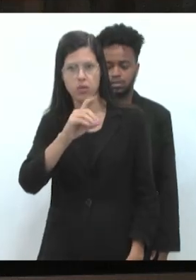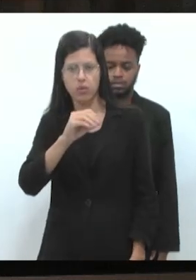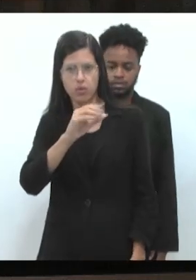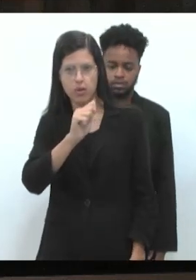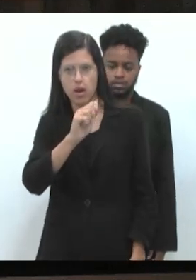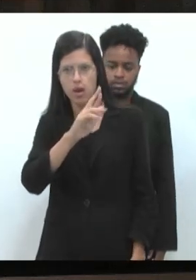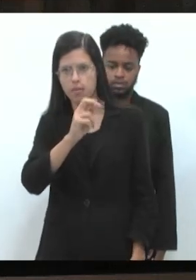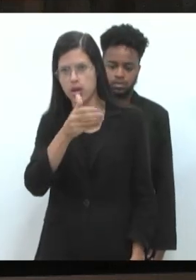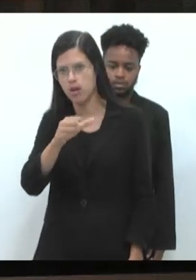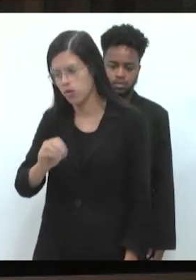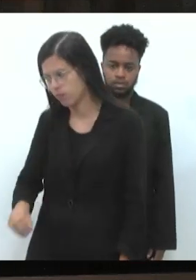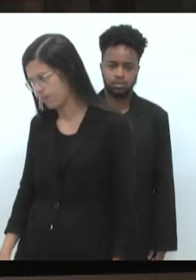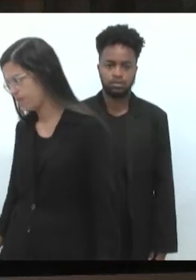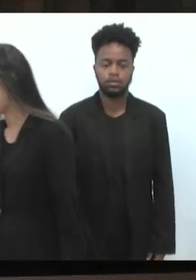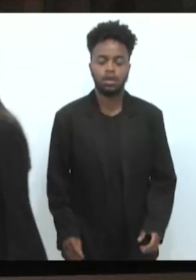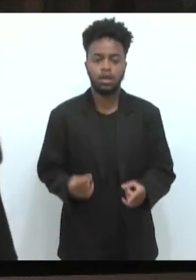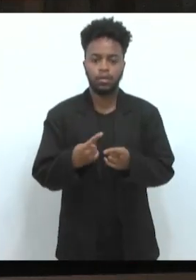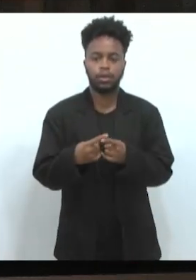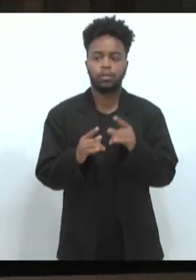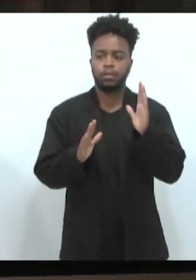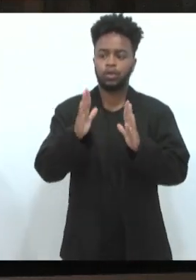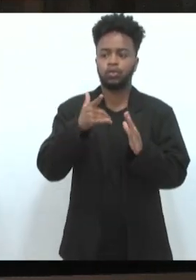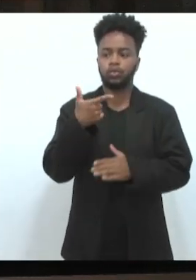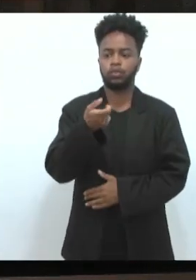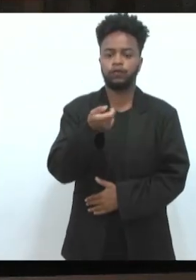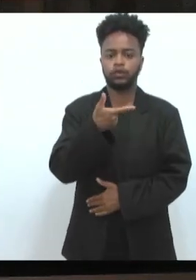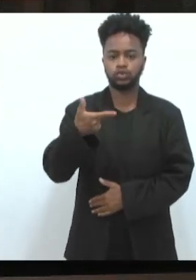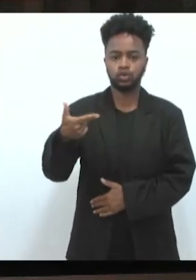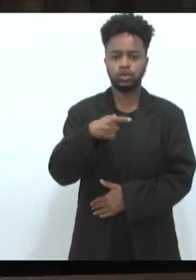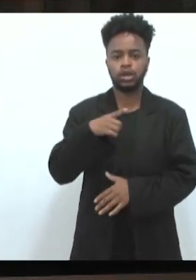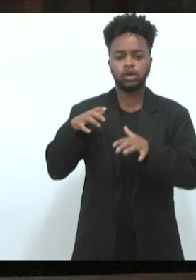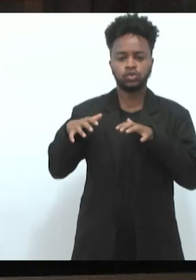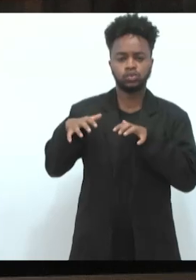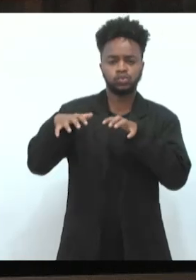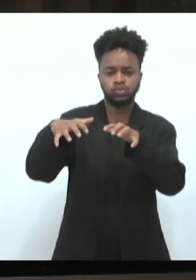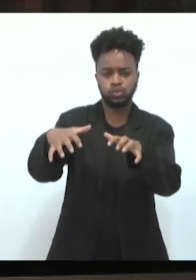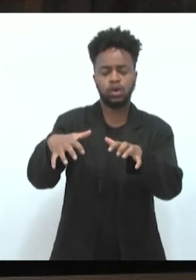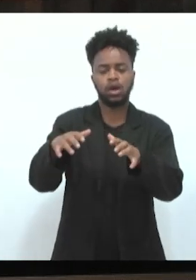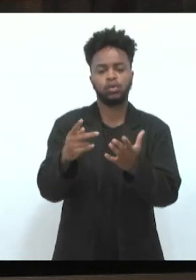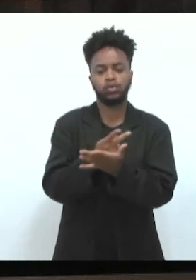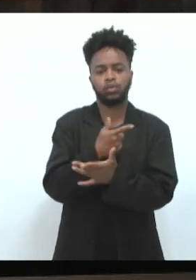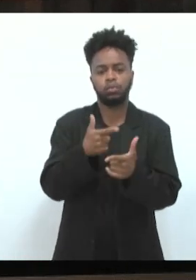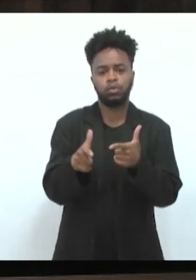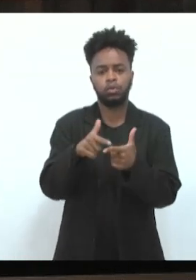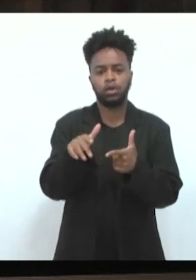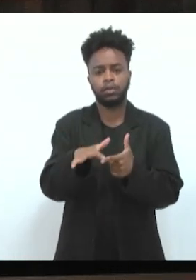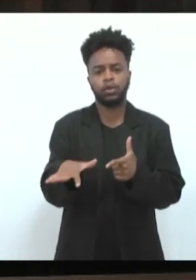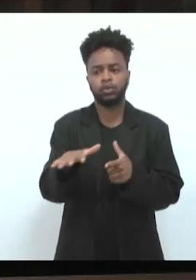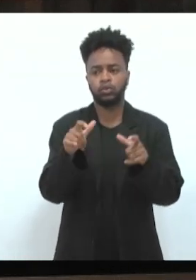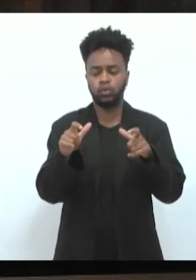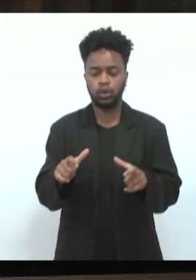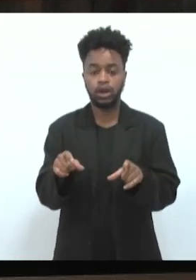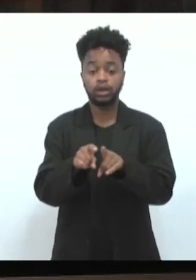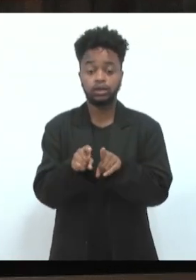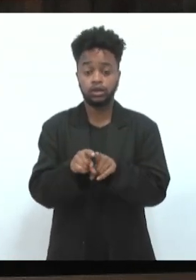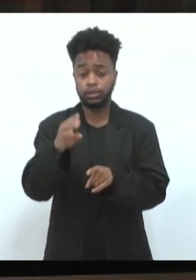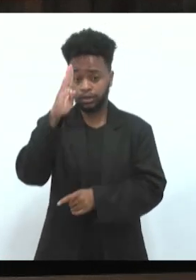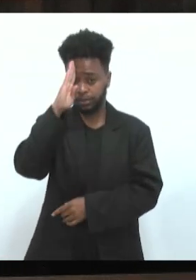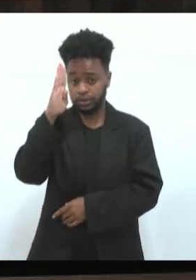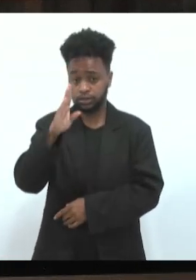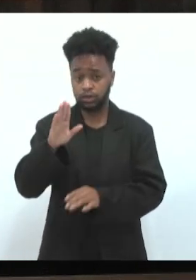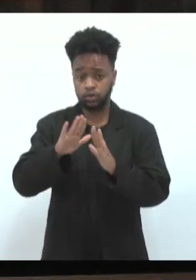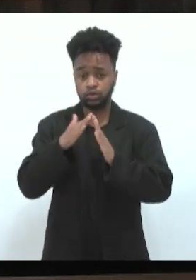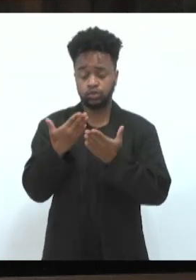de 2022 tiveram problemas na localidade, em especial a